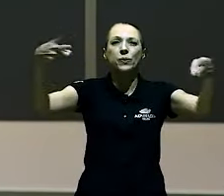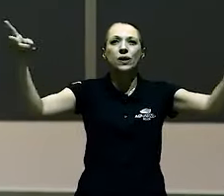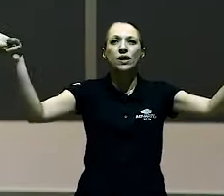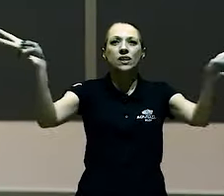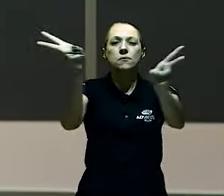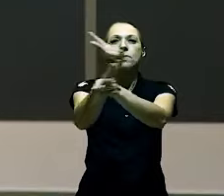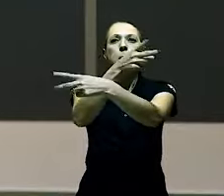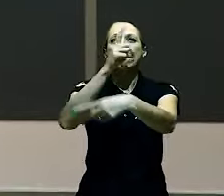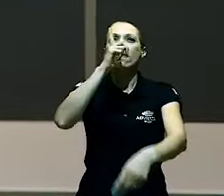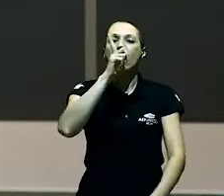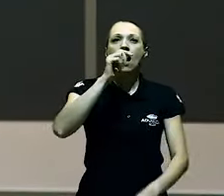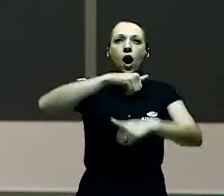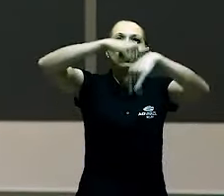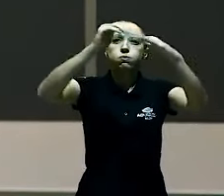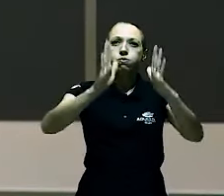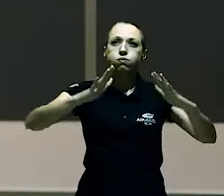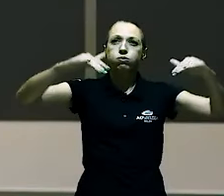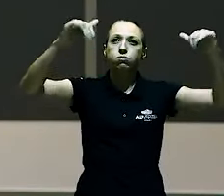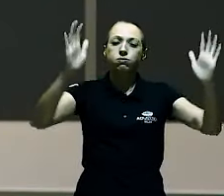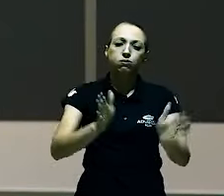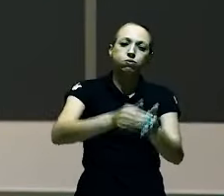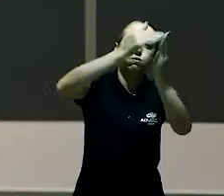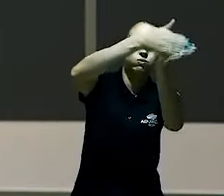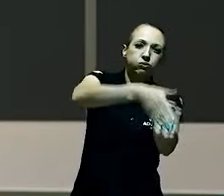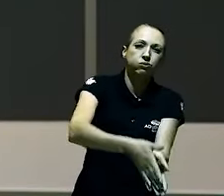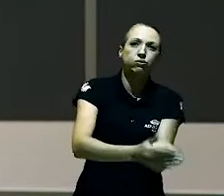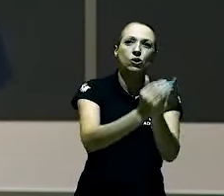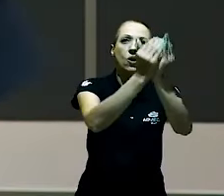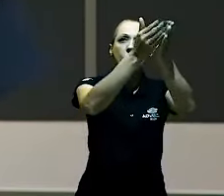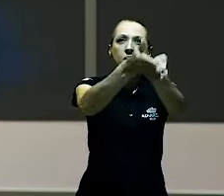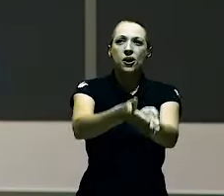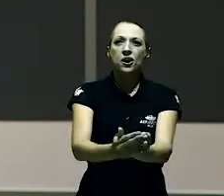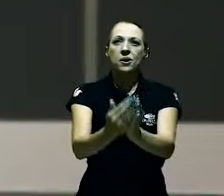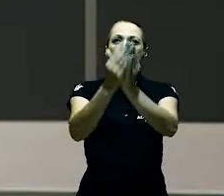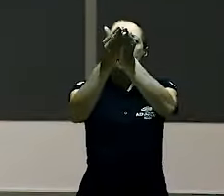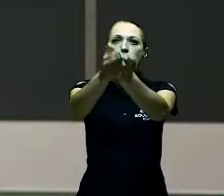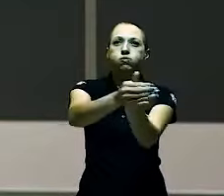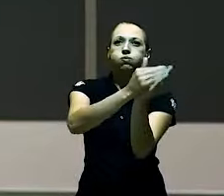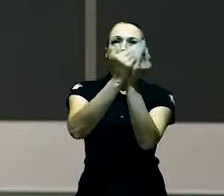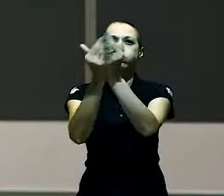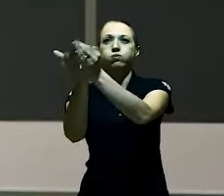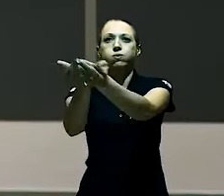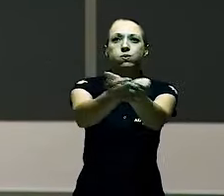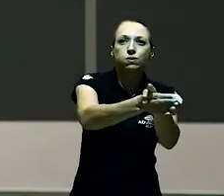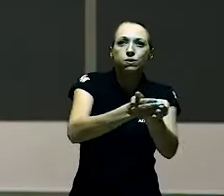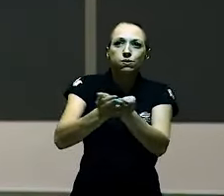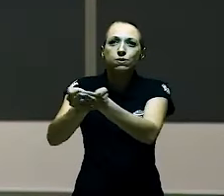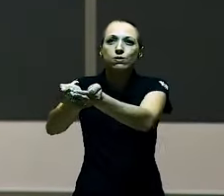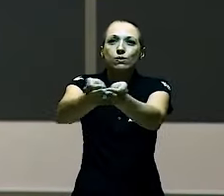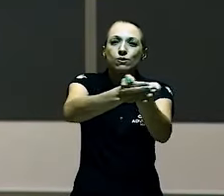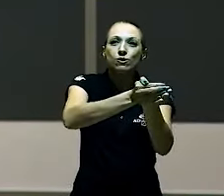guerreiro. Deus aciona o seu segundo guerreiro. O mar entra em redemoinho. E para mim vem o